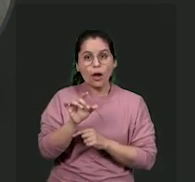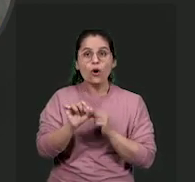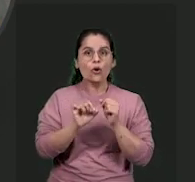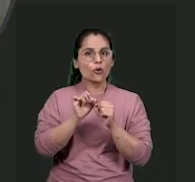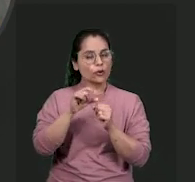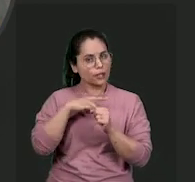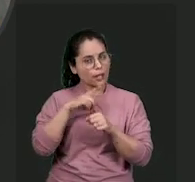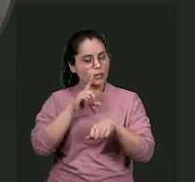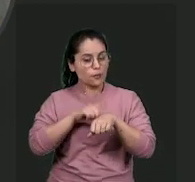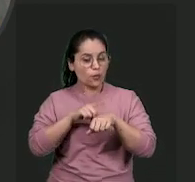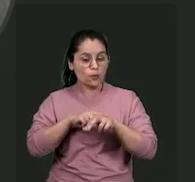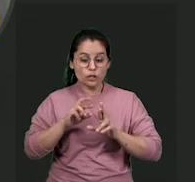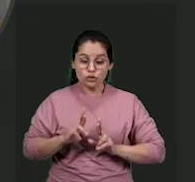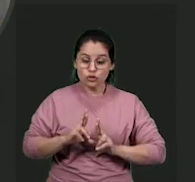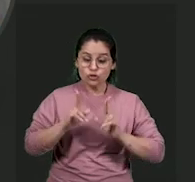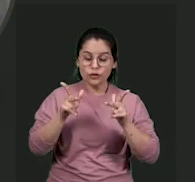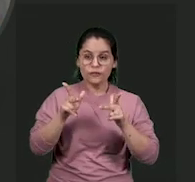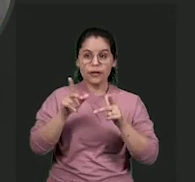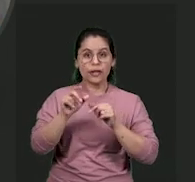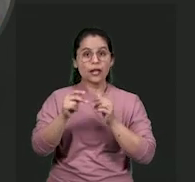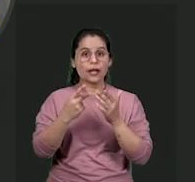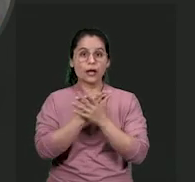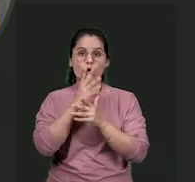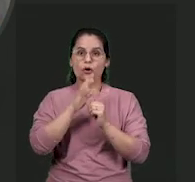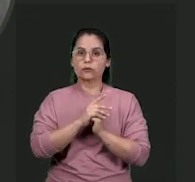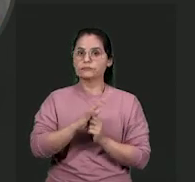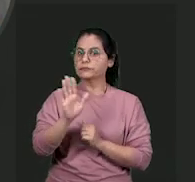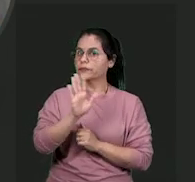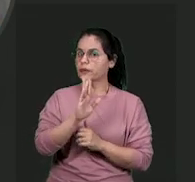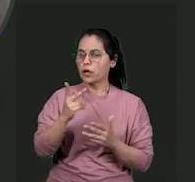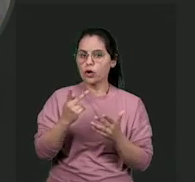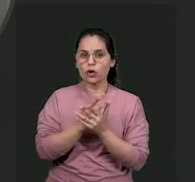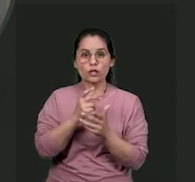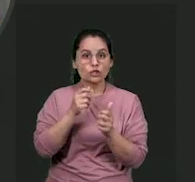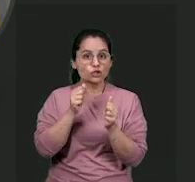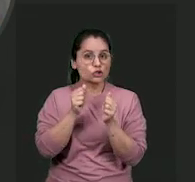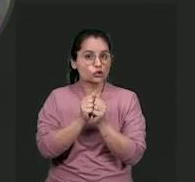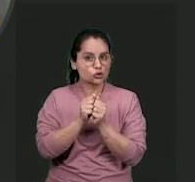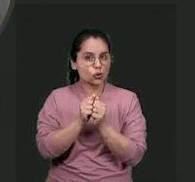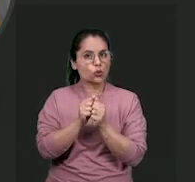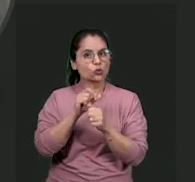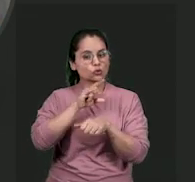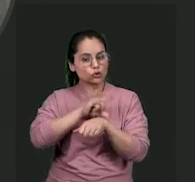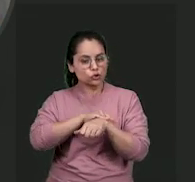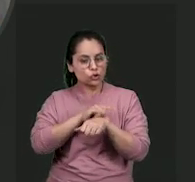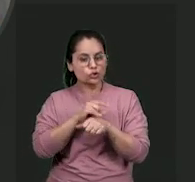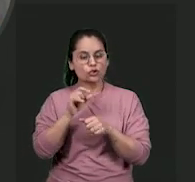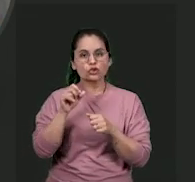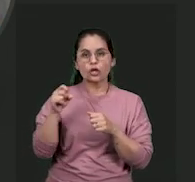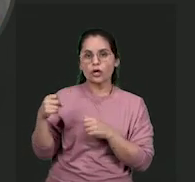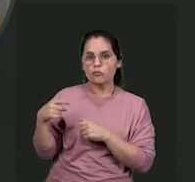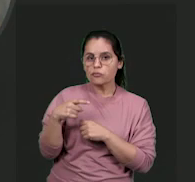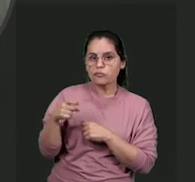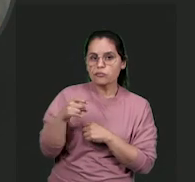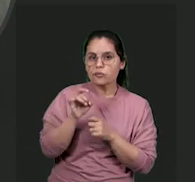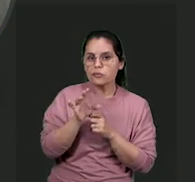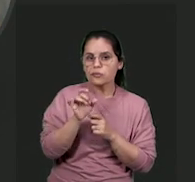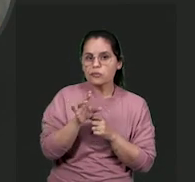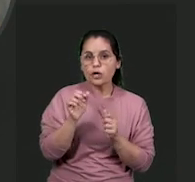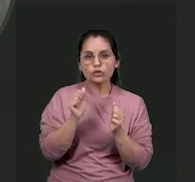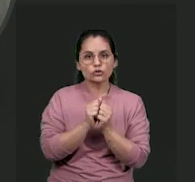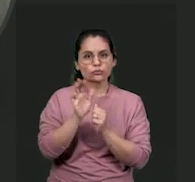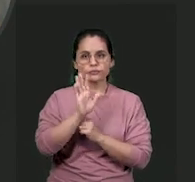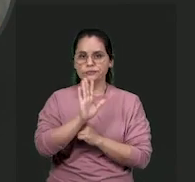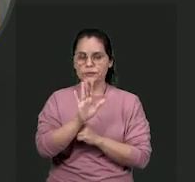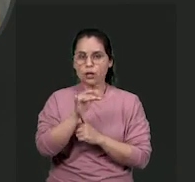eliminados em momentos diferentes. Não ocorre a passagem da urina e do esperma ao mesmo tempo.